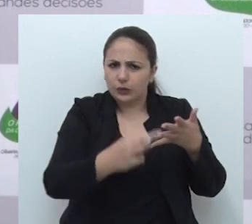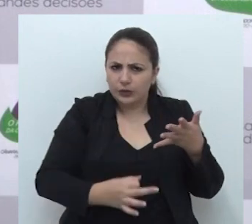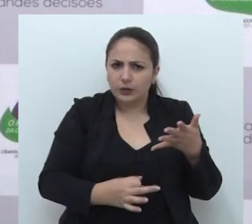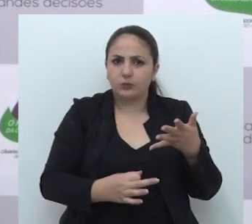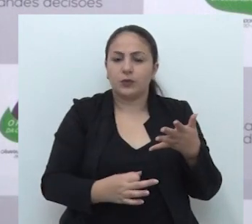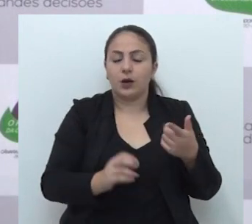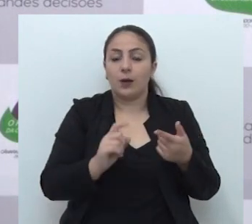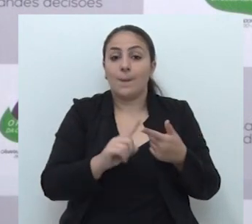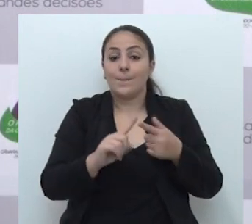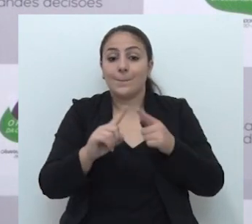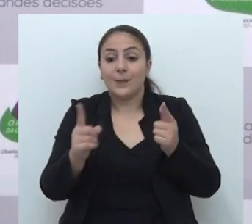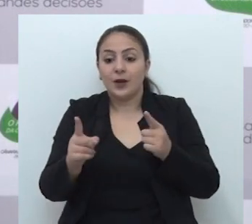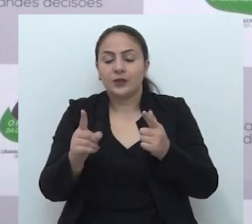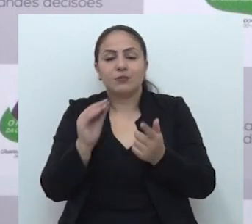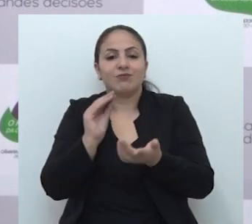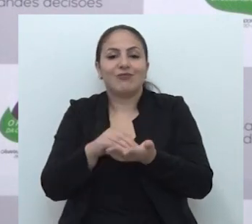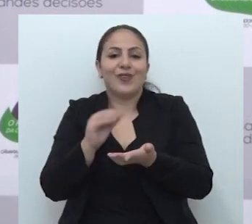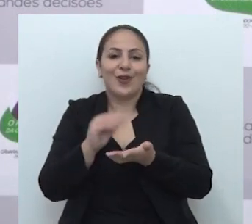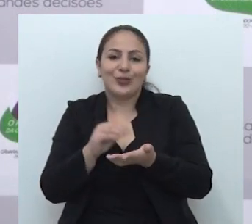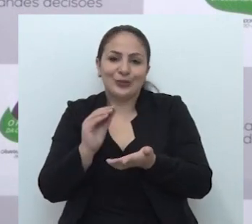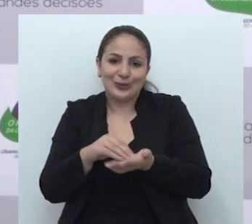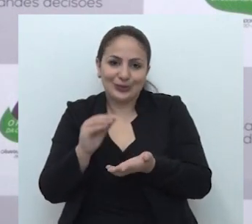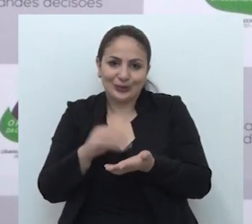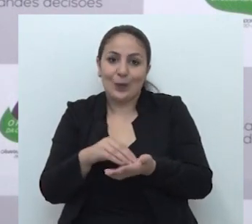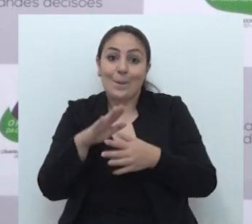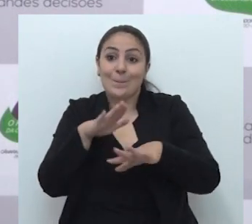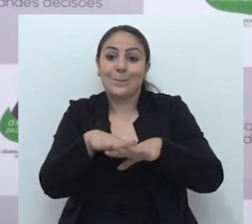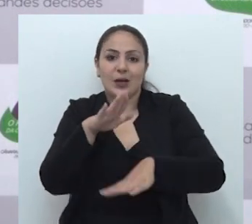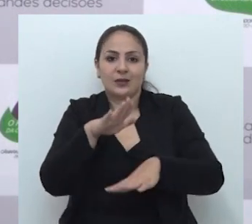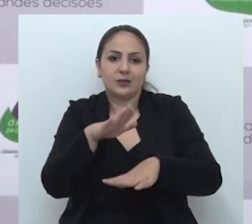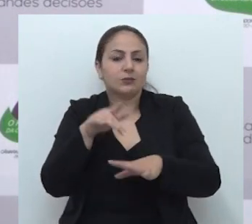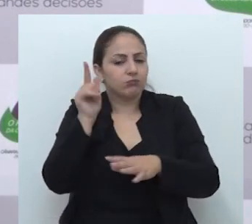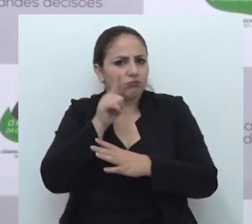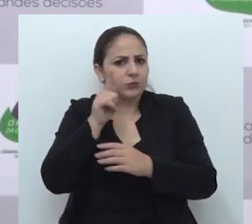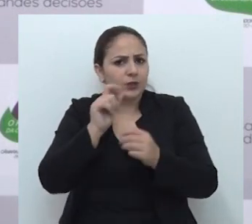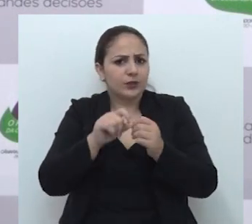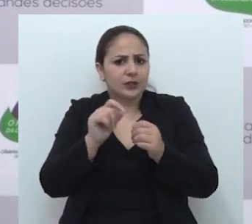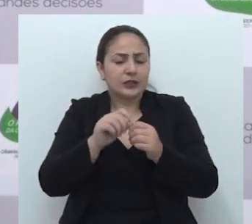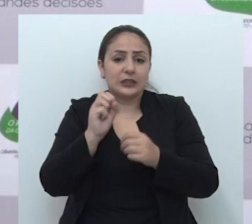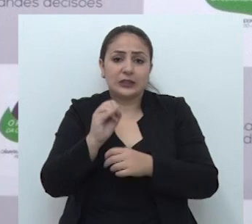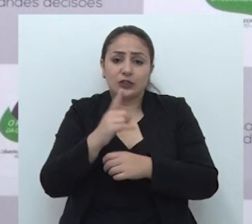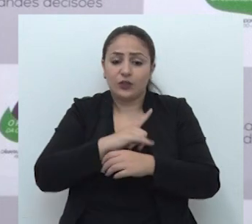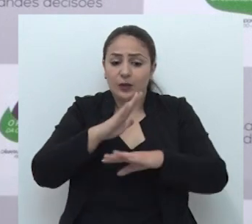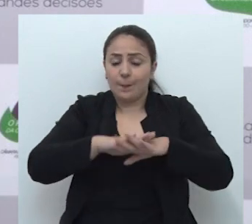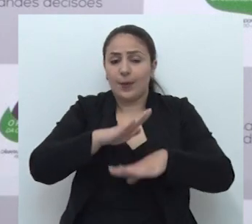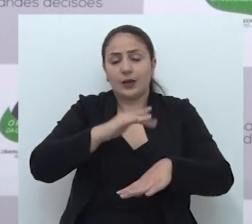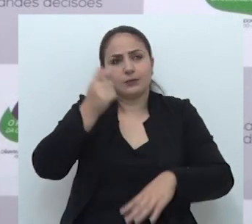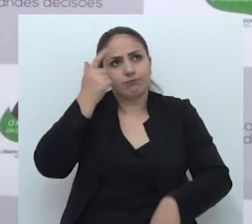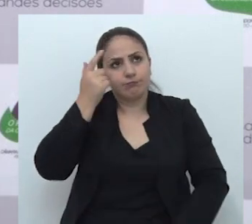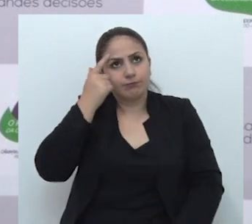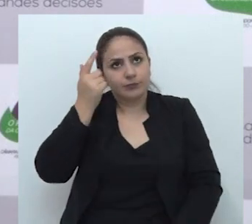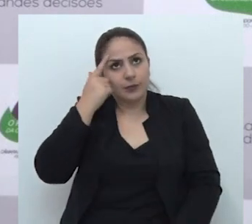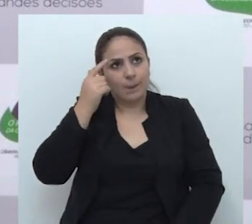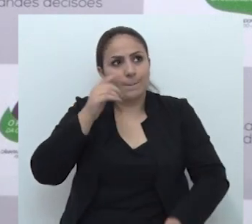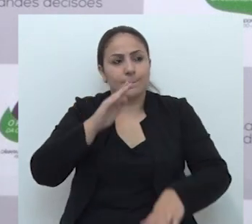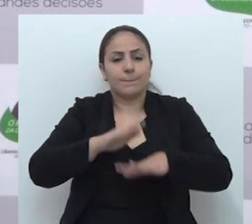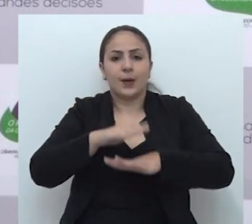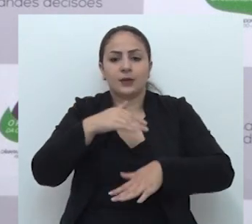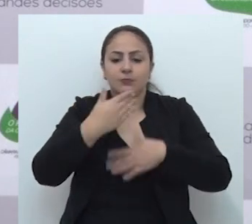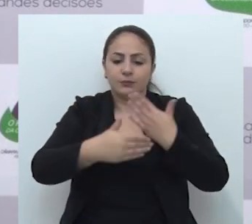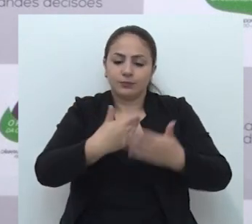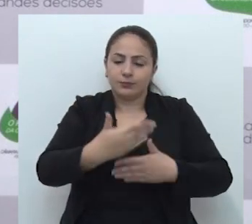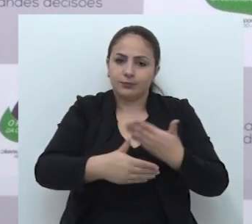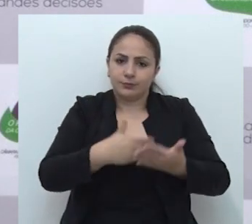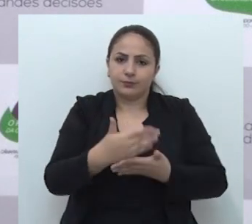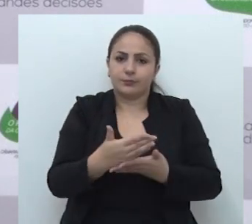sabemos que ele deixou de cometer tantos outros acertos que poderia ter feito, caso tivesse um pouco mais de ímpeto, um pouco mais